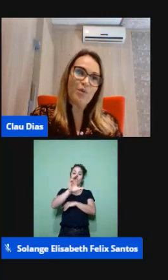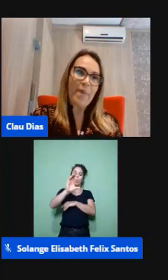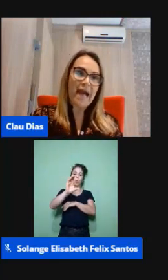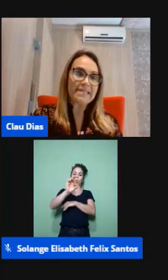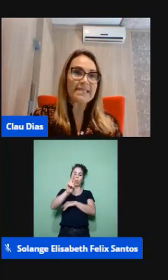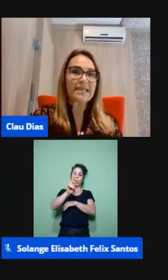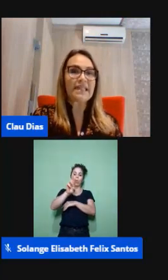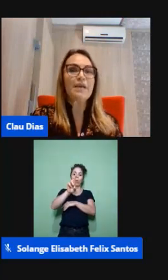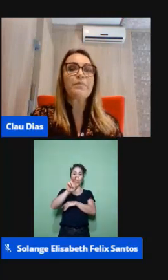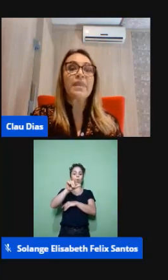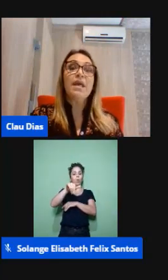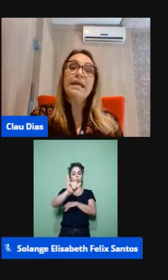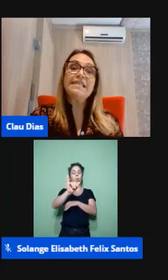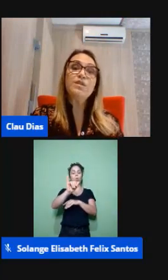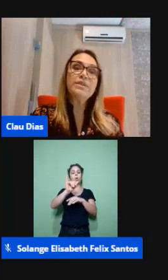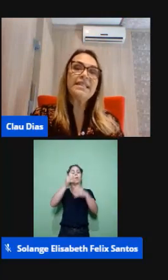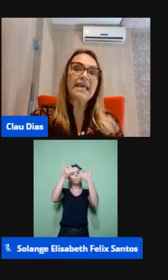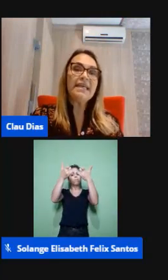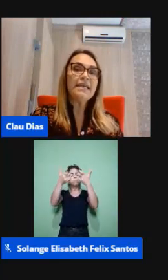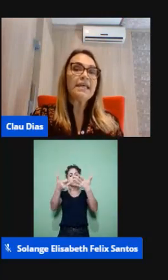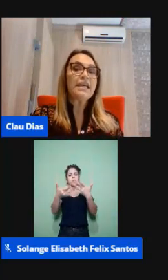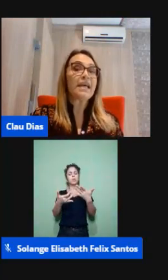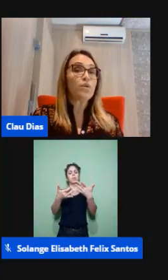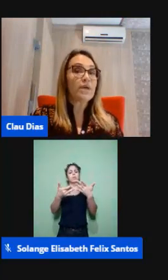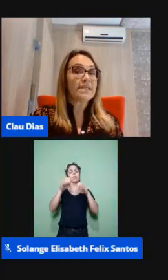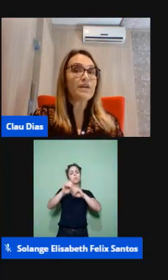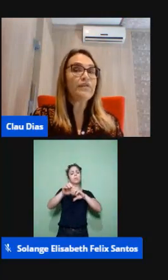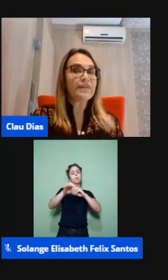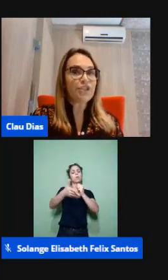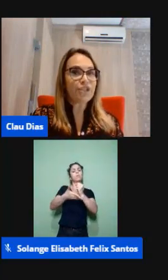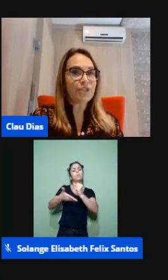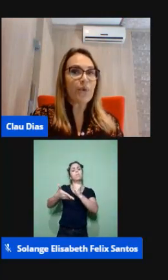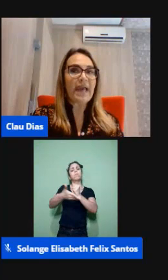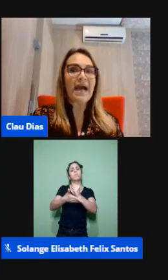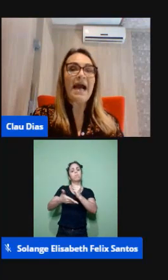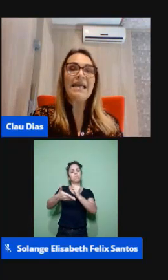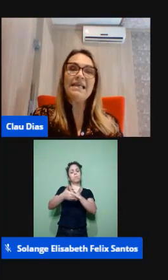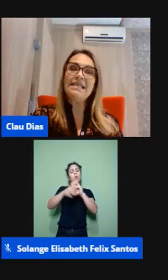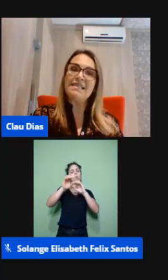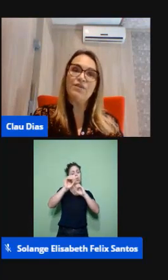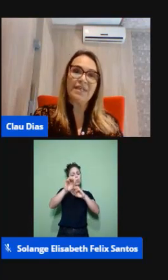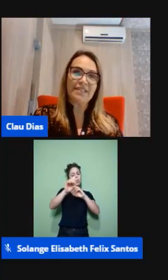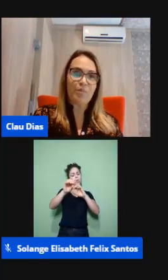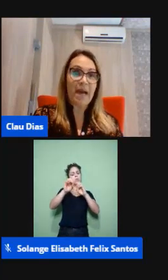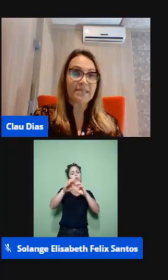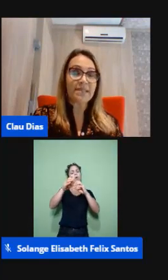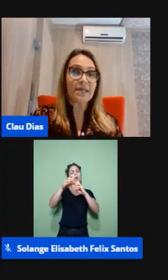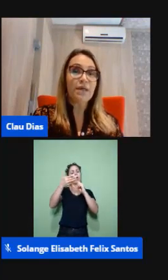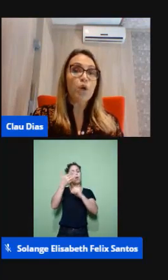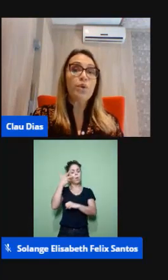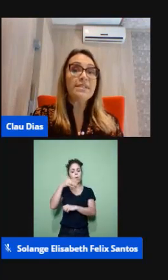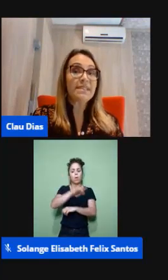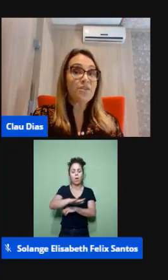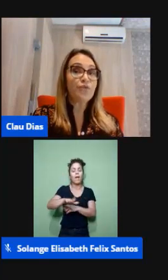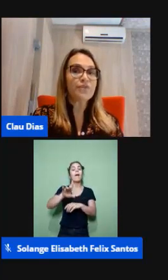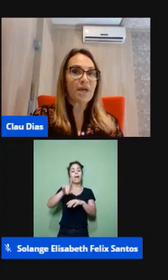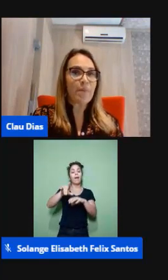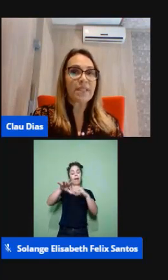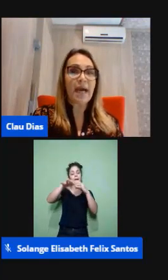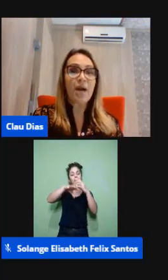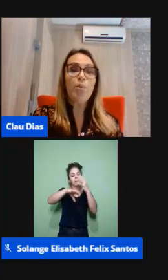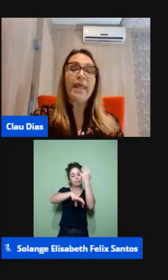da educação básica, né? Resulta daí que a educação infantil é a raiz da educação básica, o